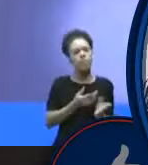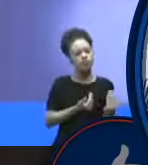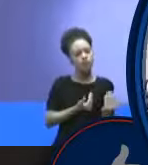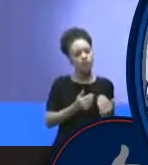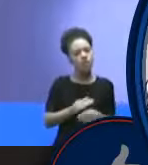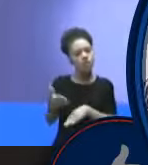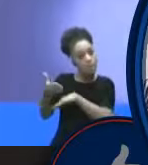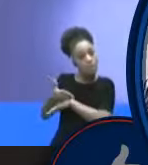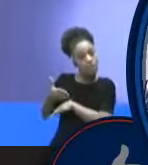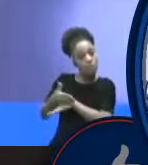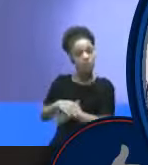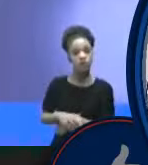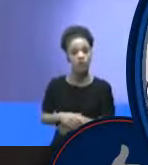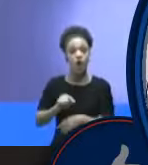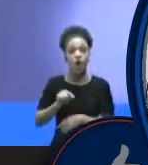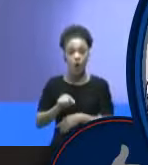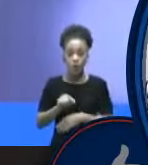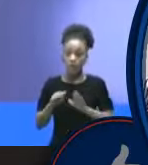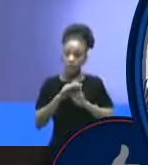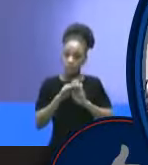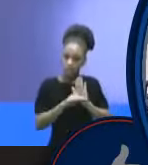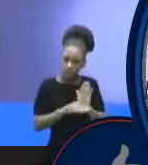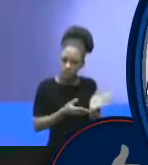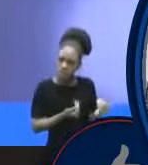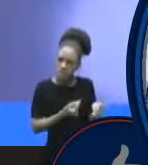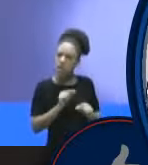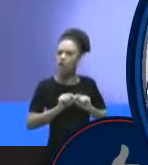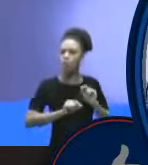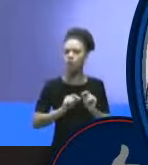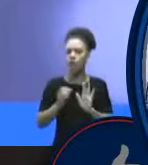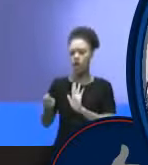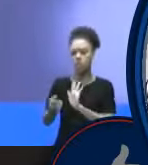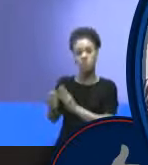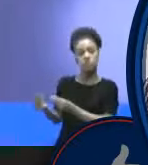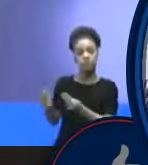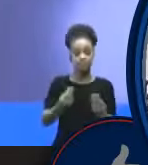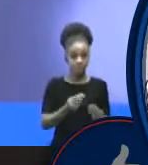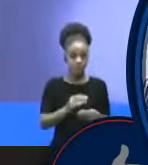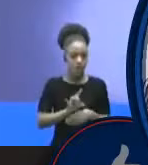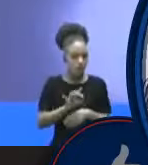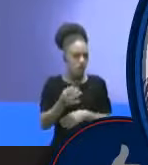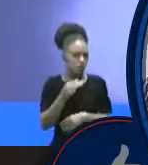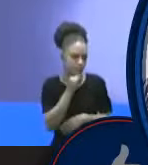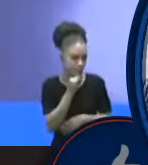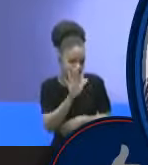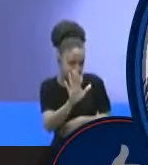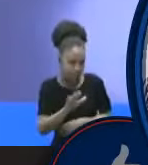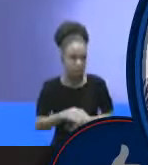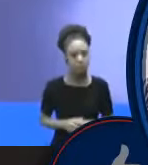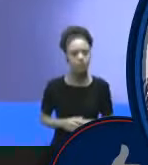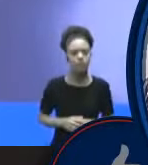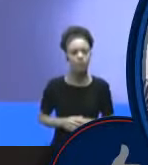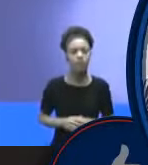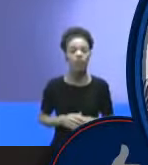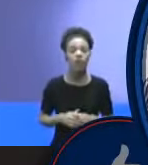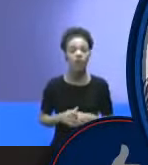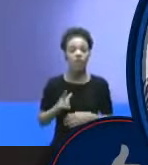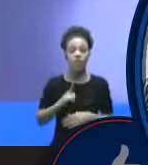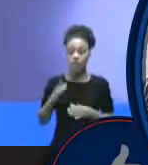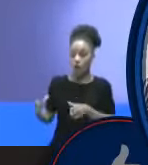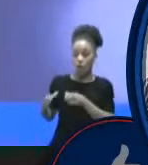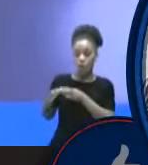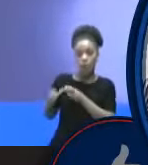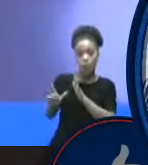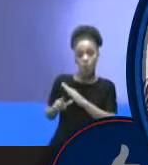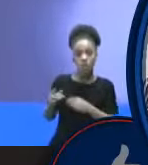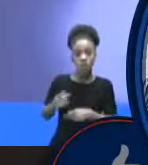nossa base. O que está na lista de desejo do jovem, as nossas marcas entregam. Só para vocês terem uma ideia, nós somos o maior vendedor